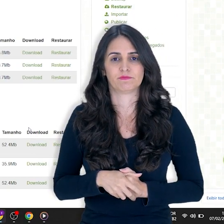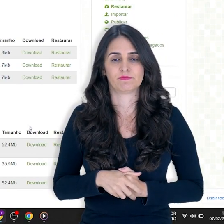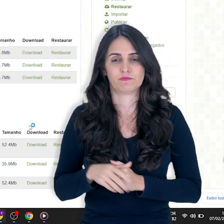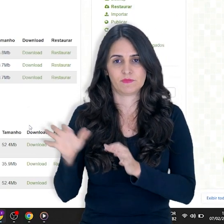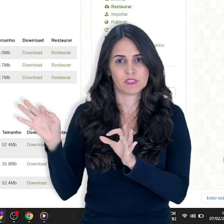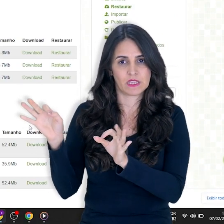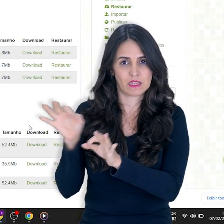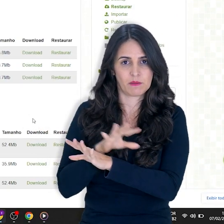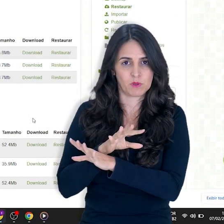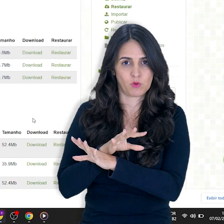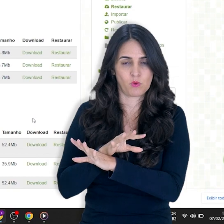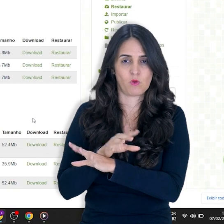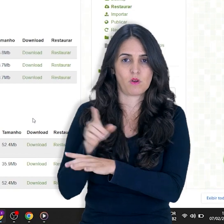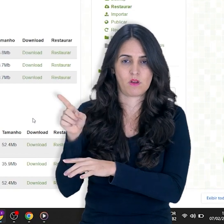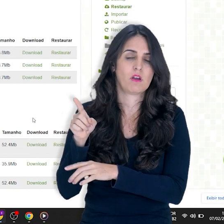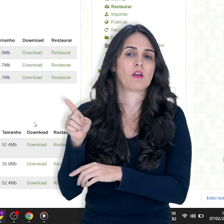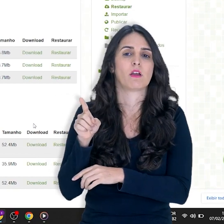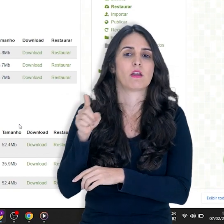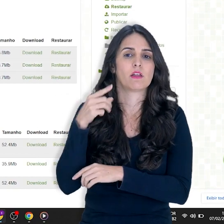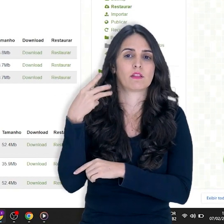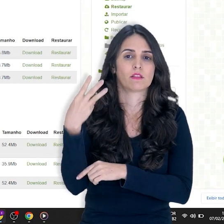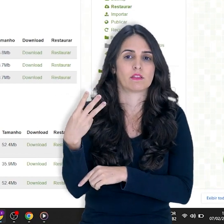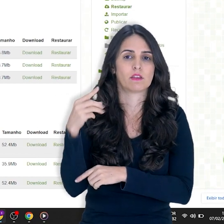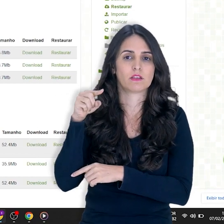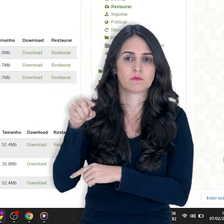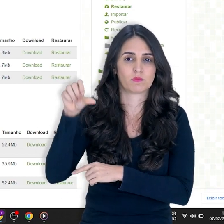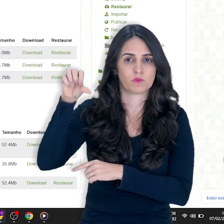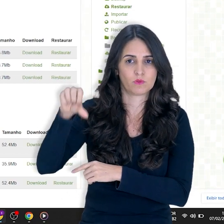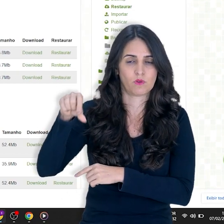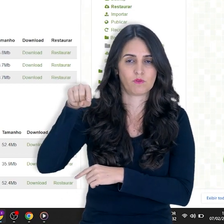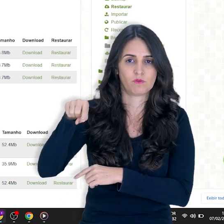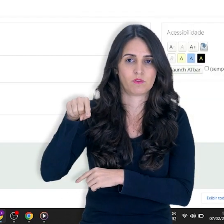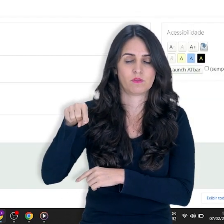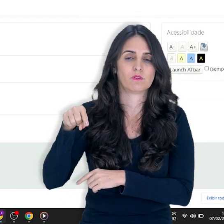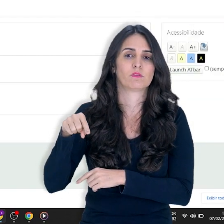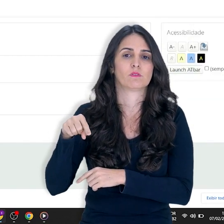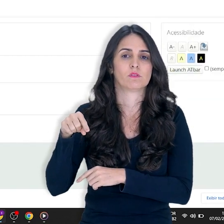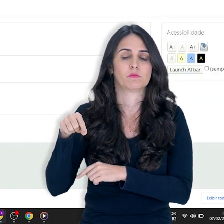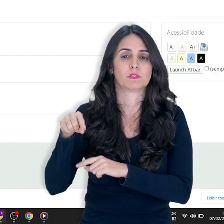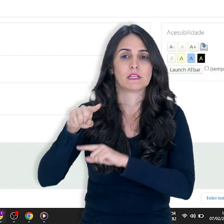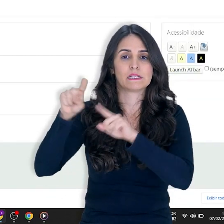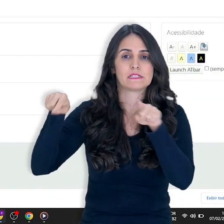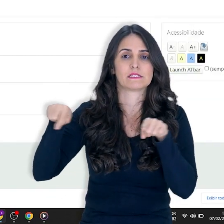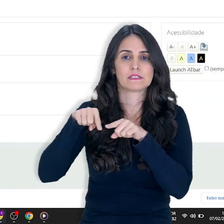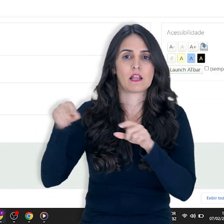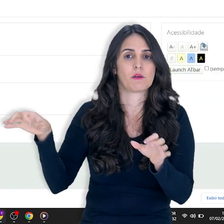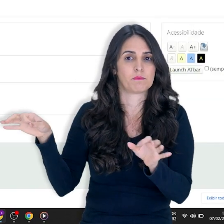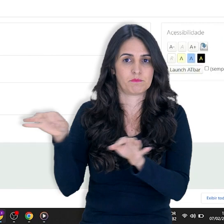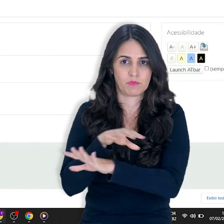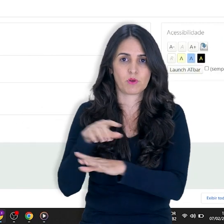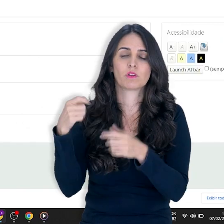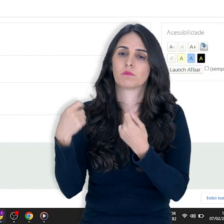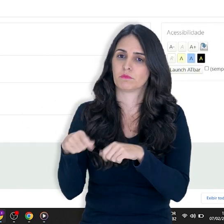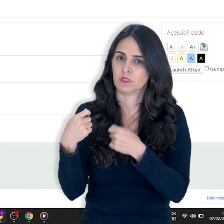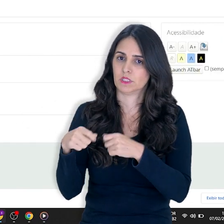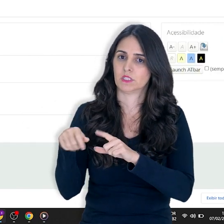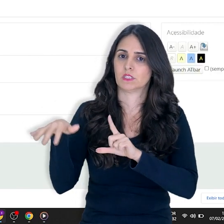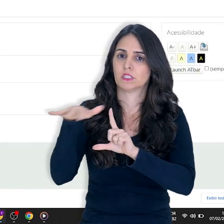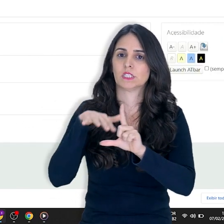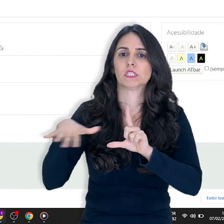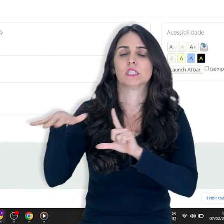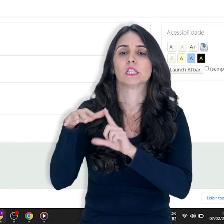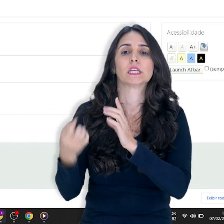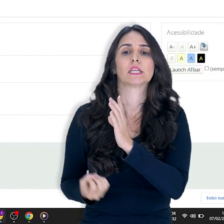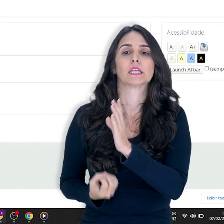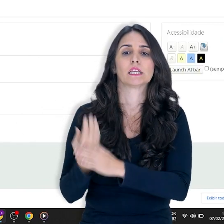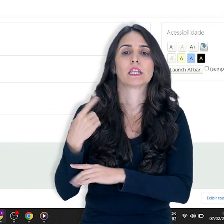e depois que a gente encerrar o download, a gente vai lá para o 3.9. E aí você já tem que ter uma sala pronta, tá? Você